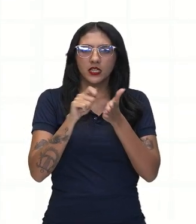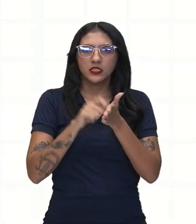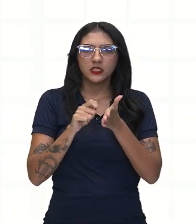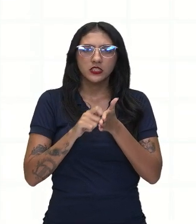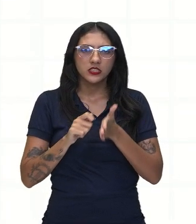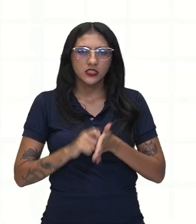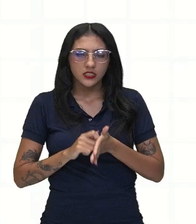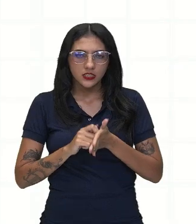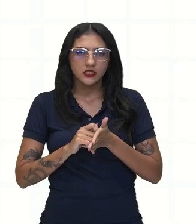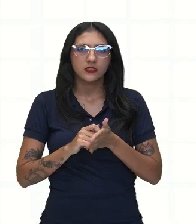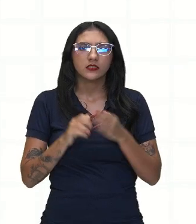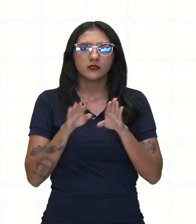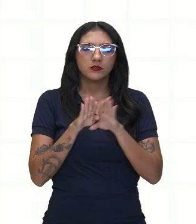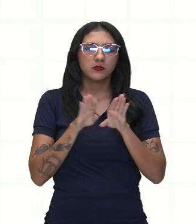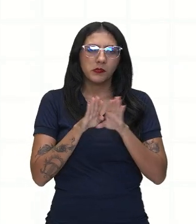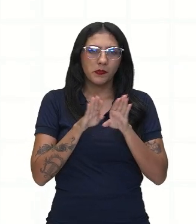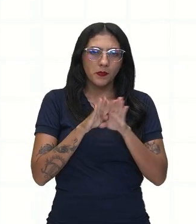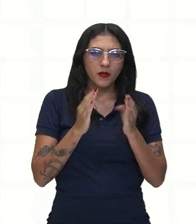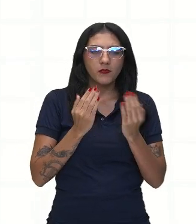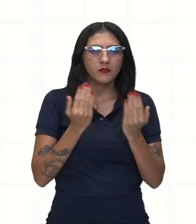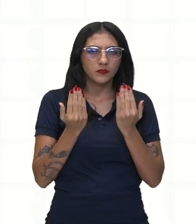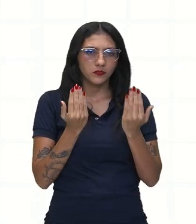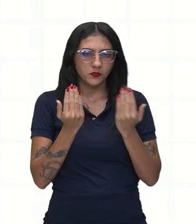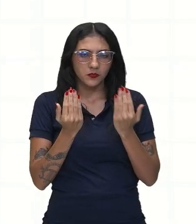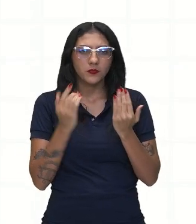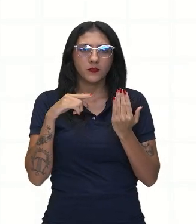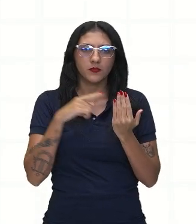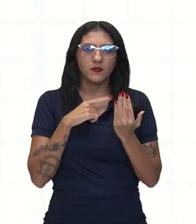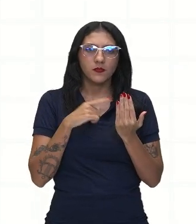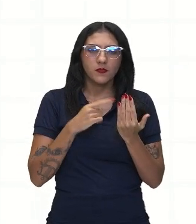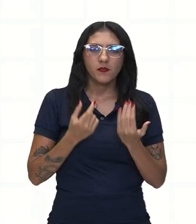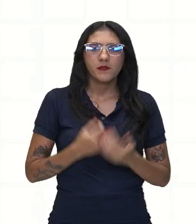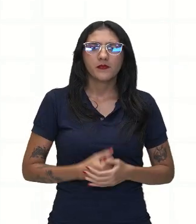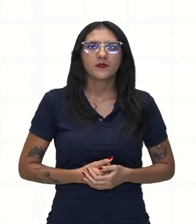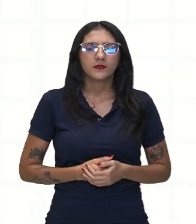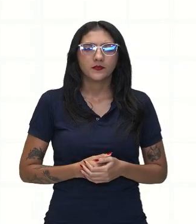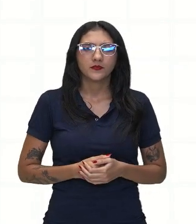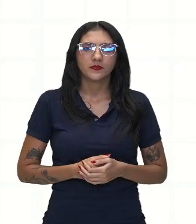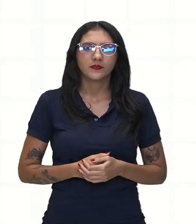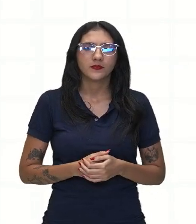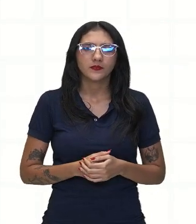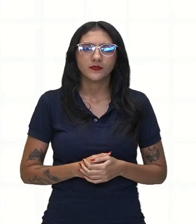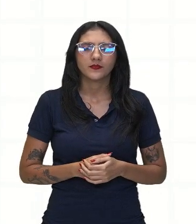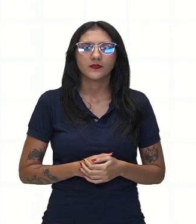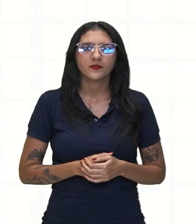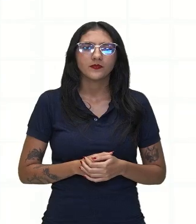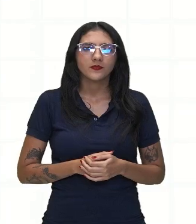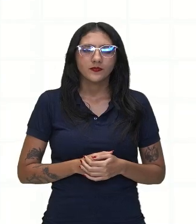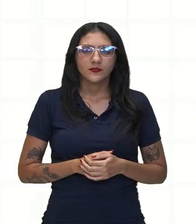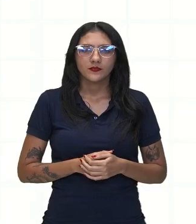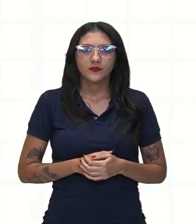som fechado, nós vamos ter, então, o circunflexo, tá bom?